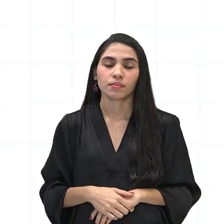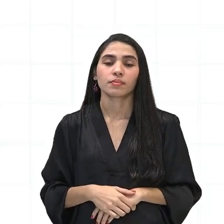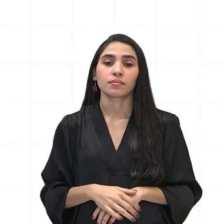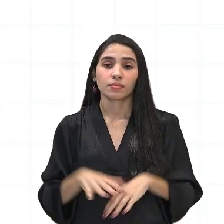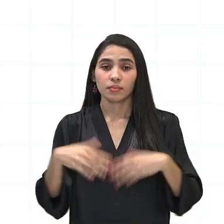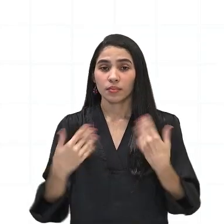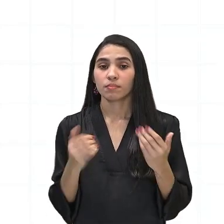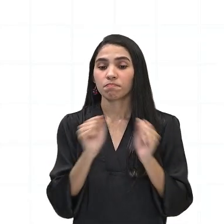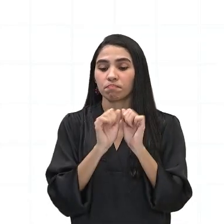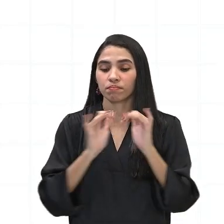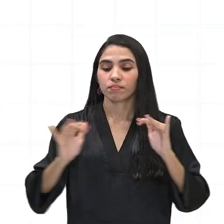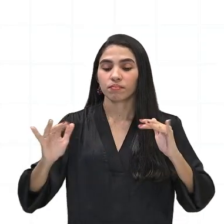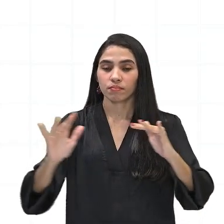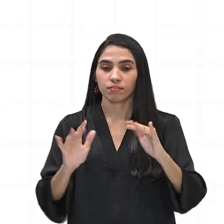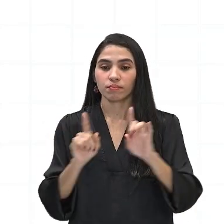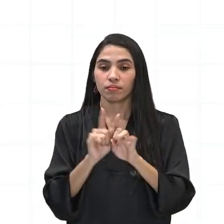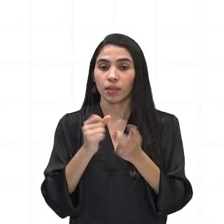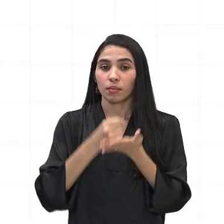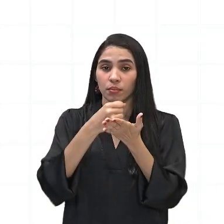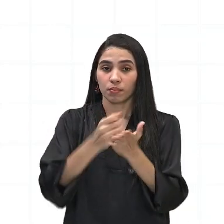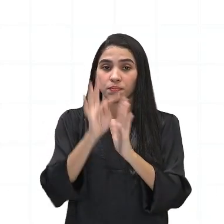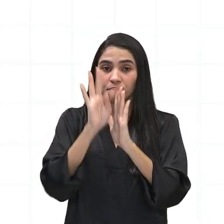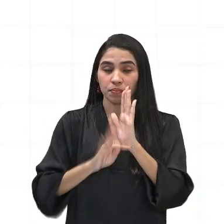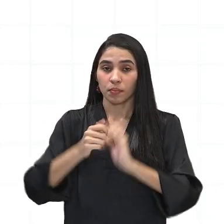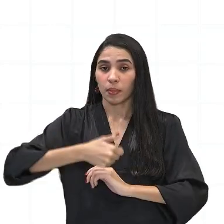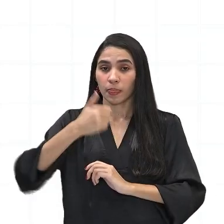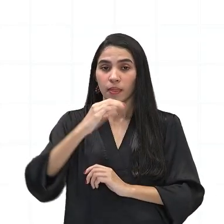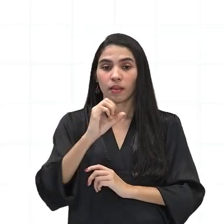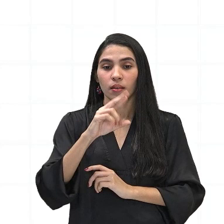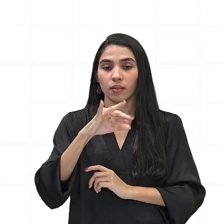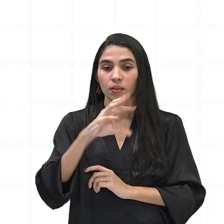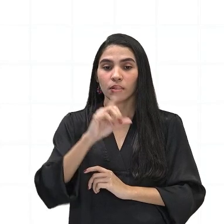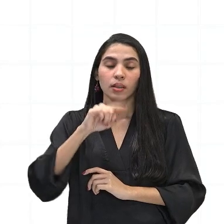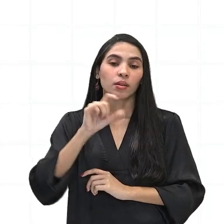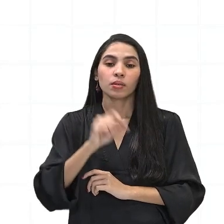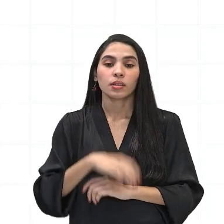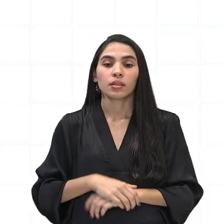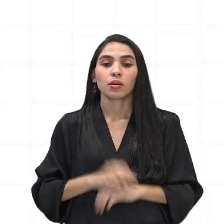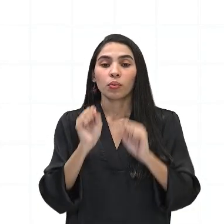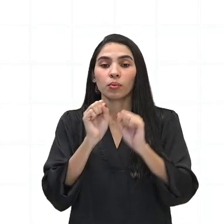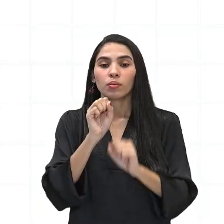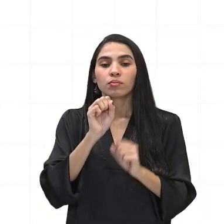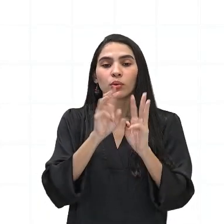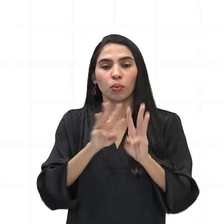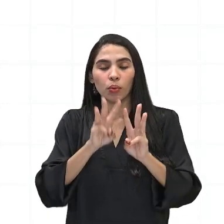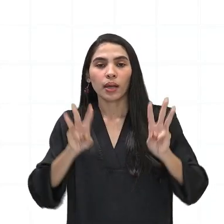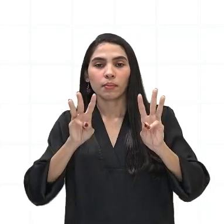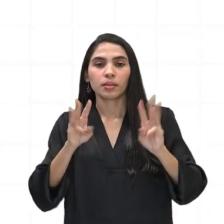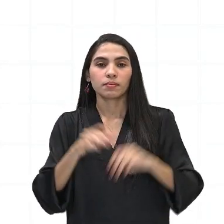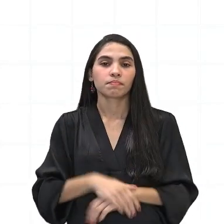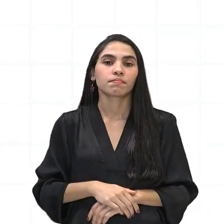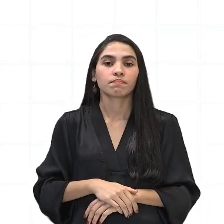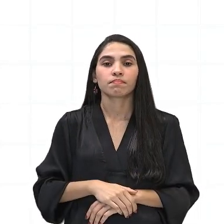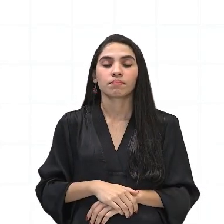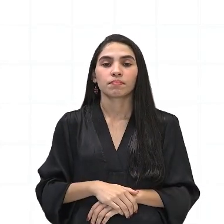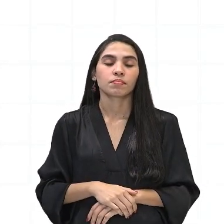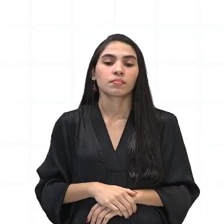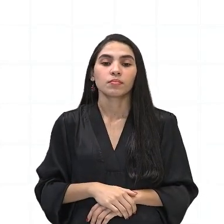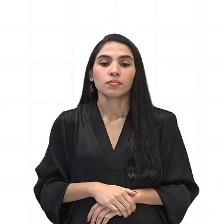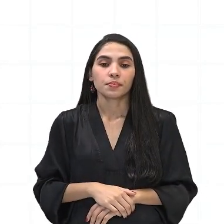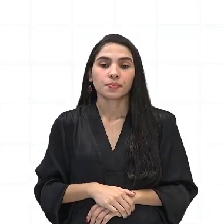curto e leve, que tem o objetivo de divertir ou refletir sobre a vida, tá? Uma